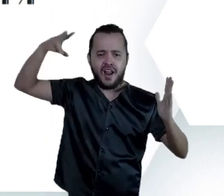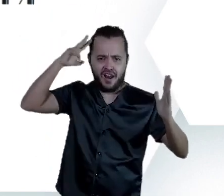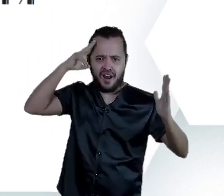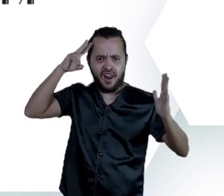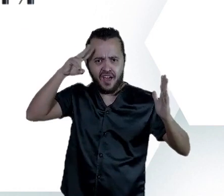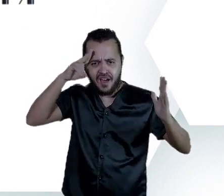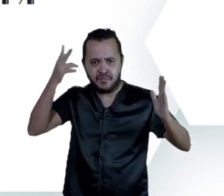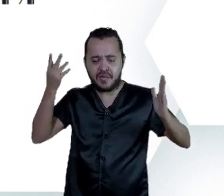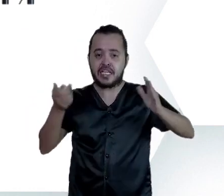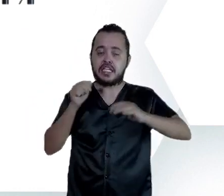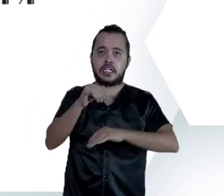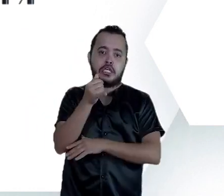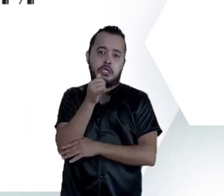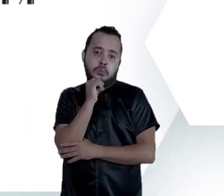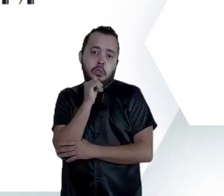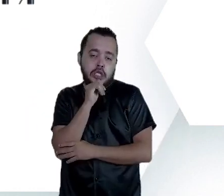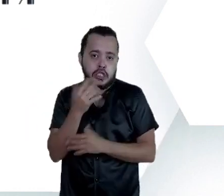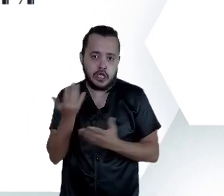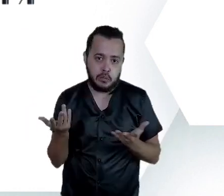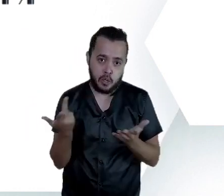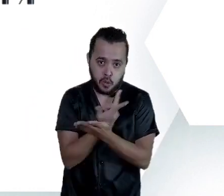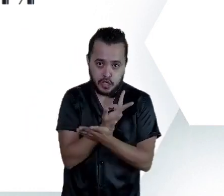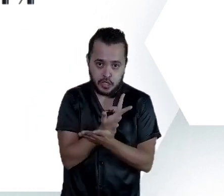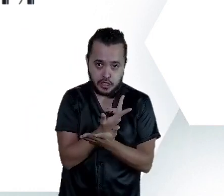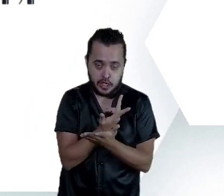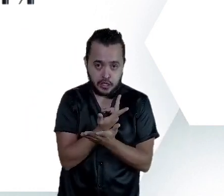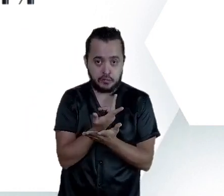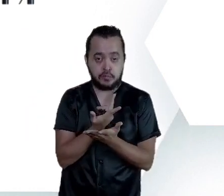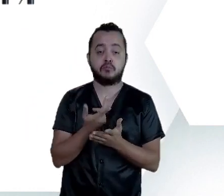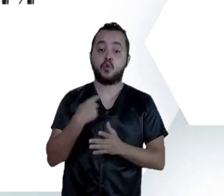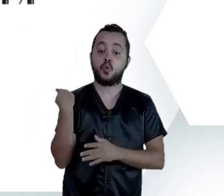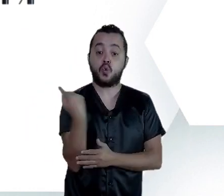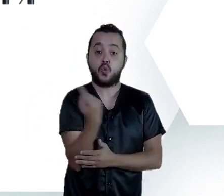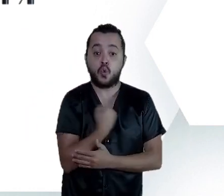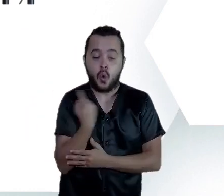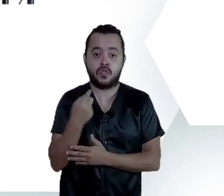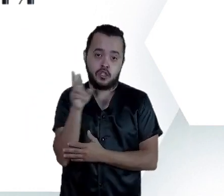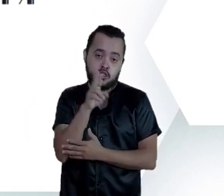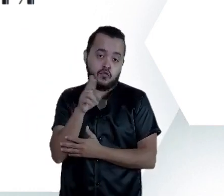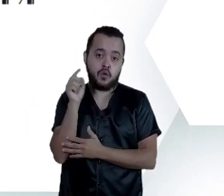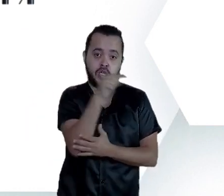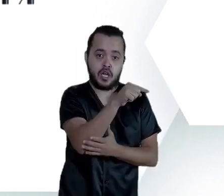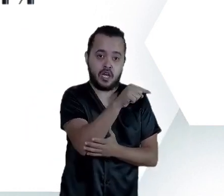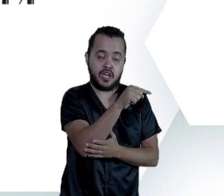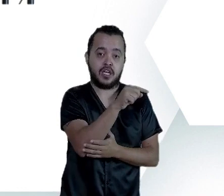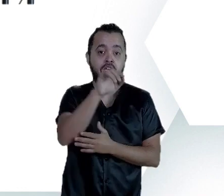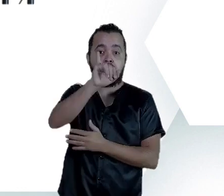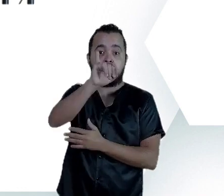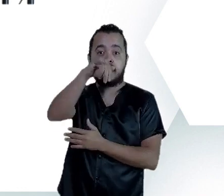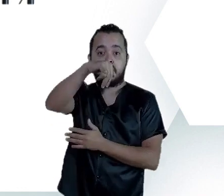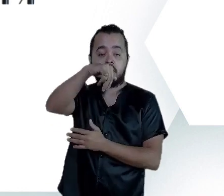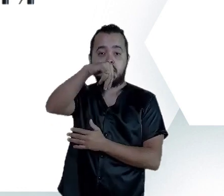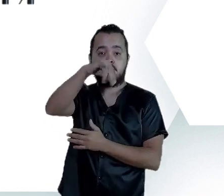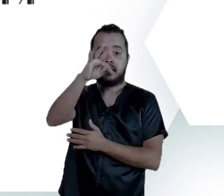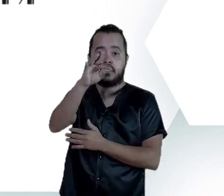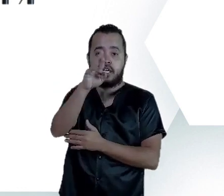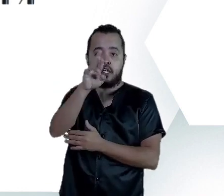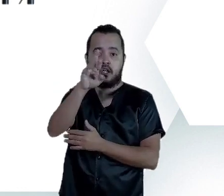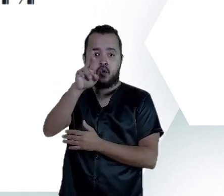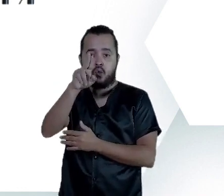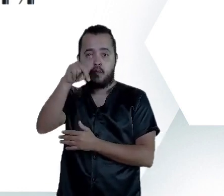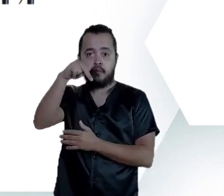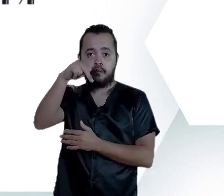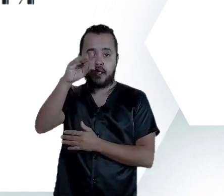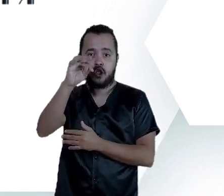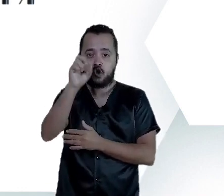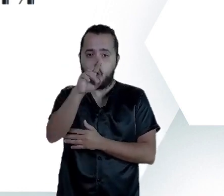daqui, se a gente estiver alimentando uma lâmpada, por exemplo, o nosso dispositivo de manobra é, no caso, um interruptor